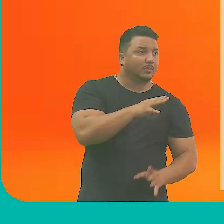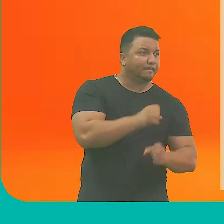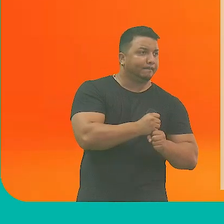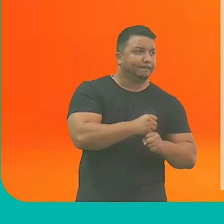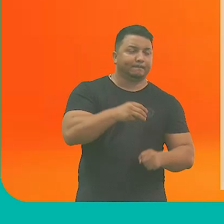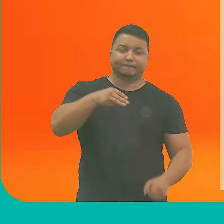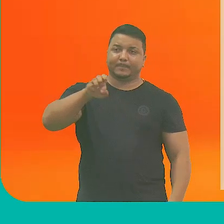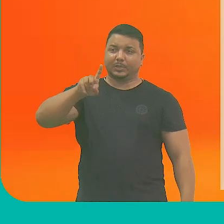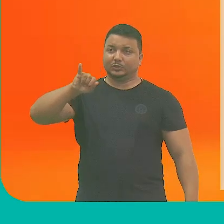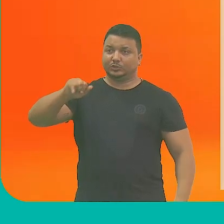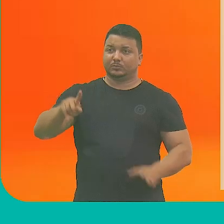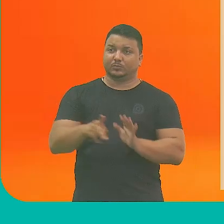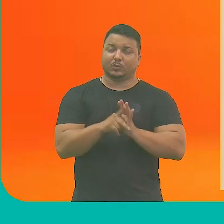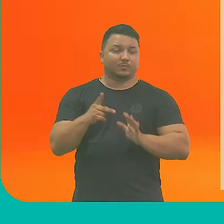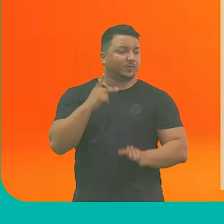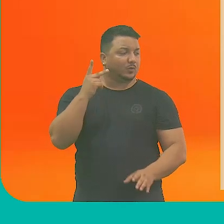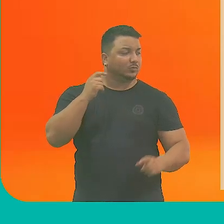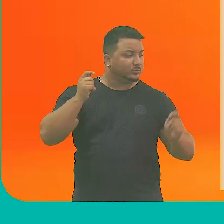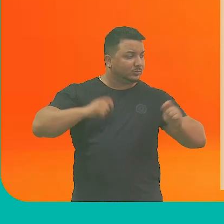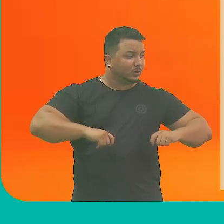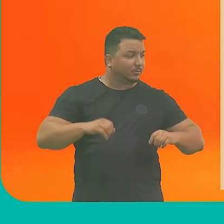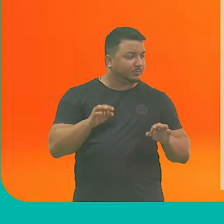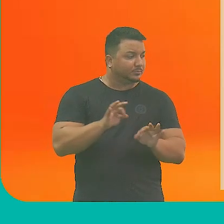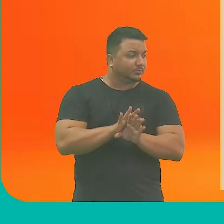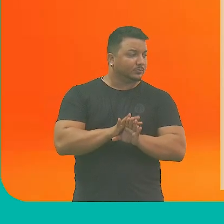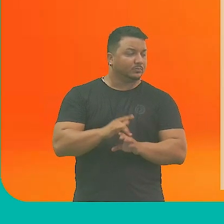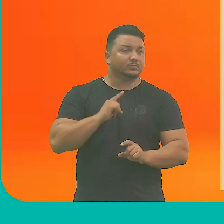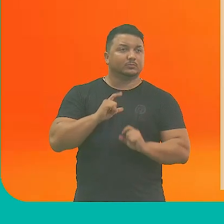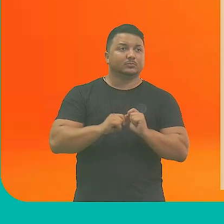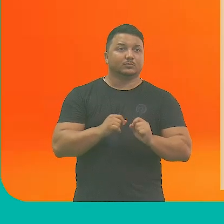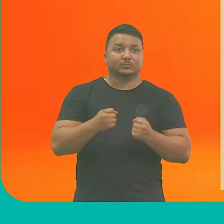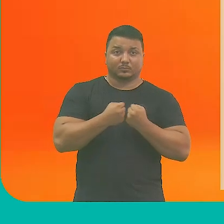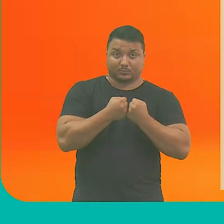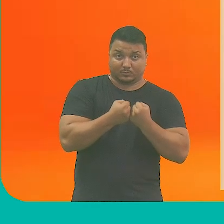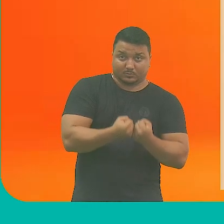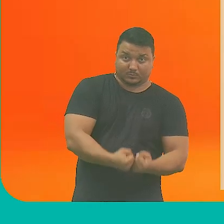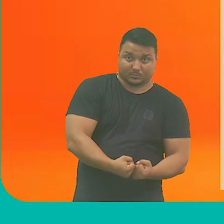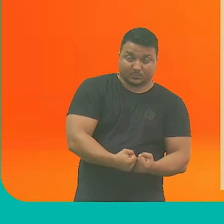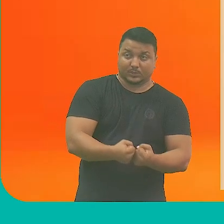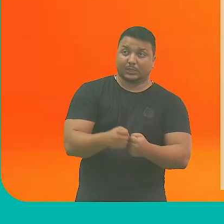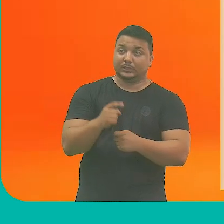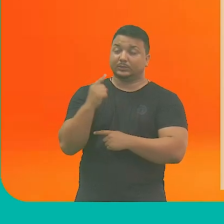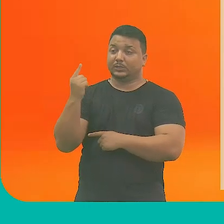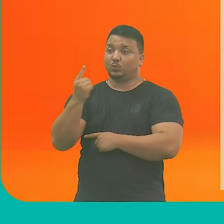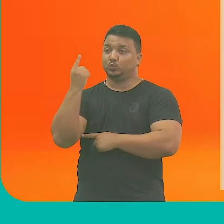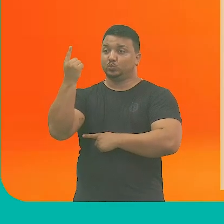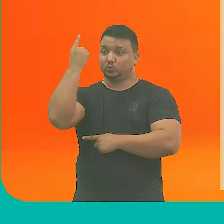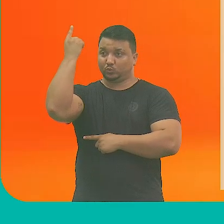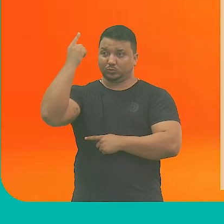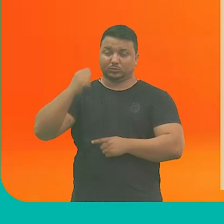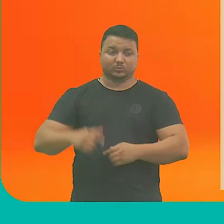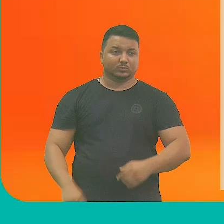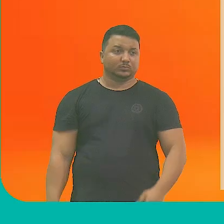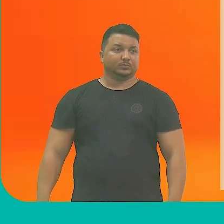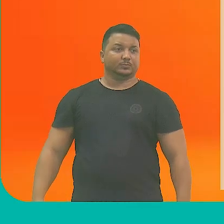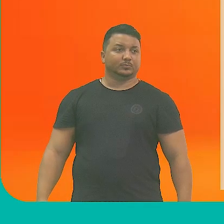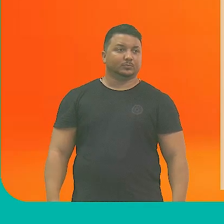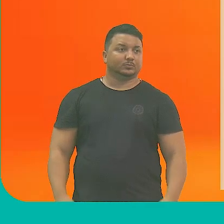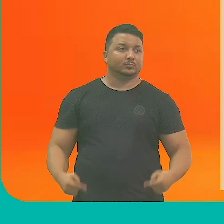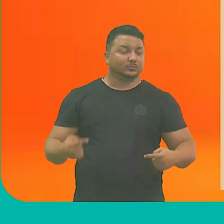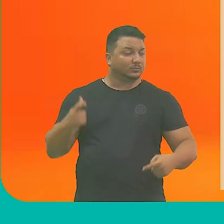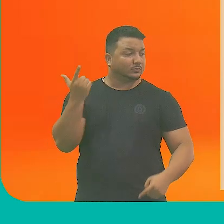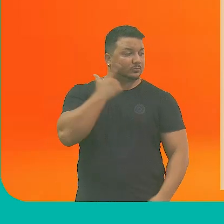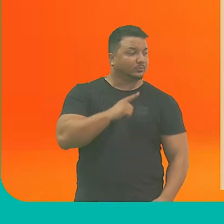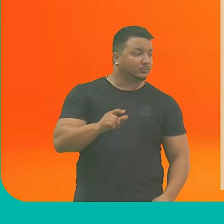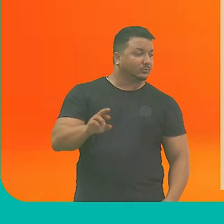dos valores obtidos referente à massa corporal e à altura,